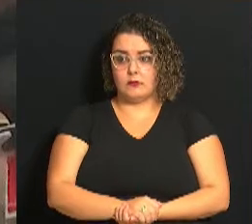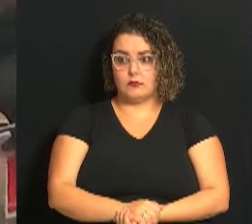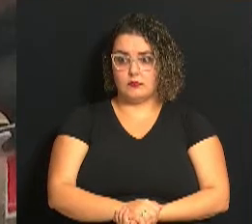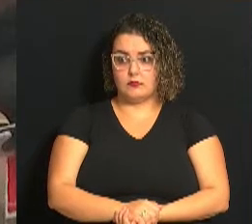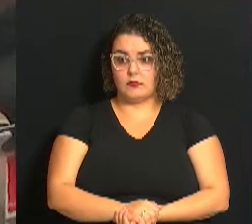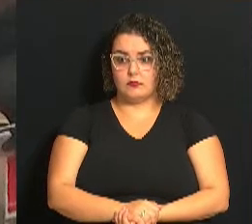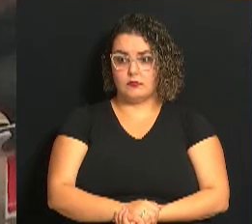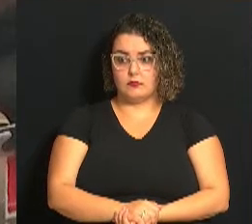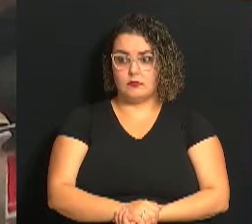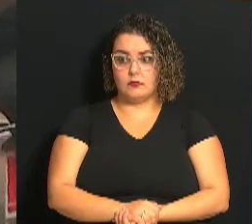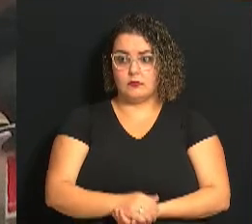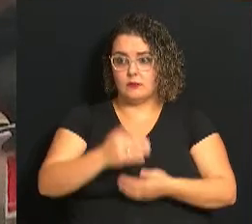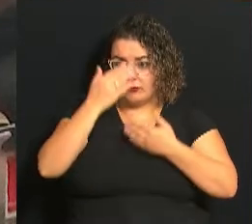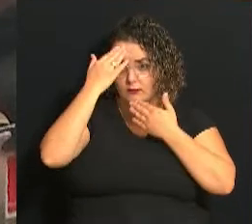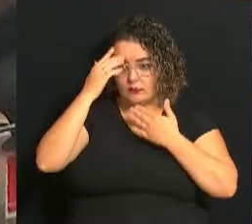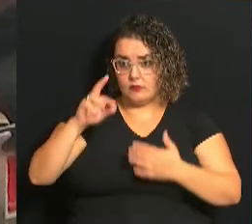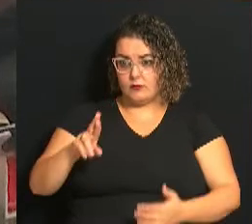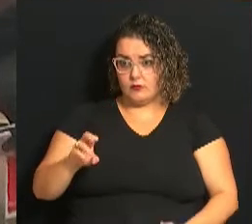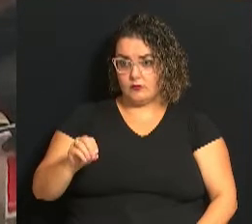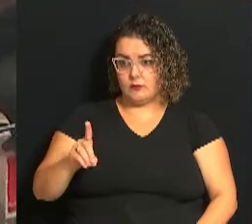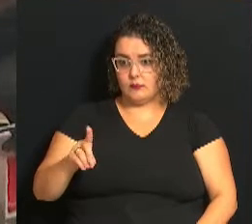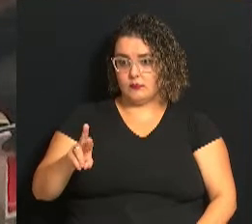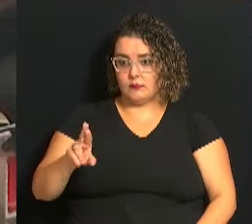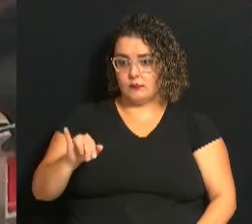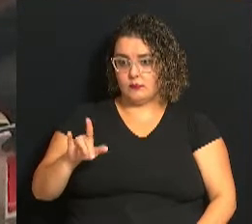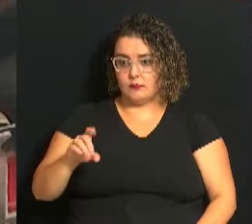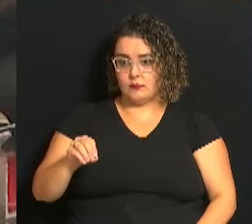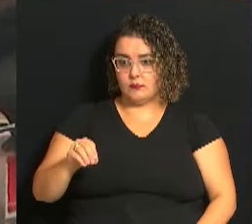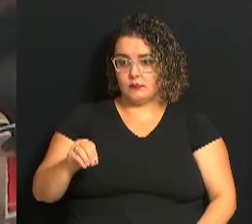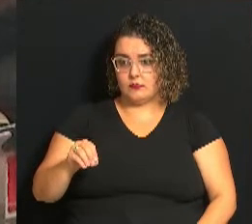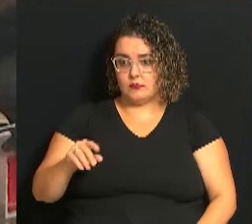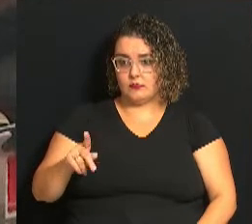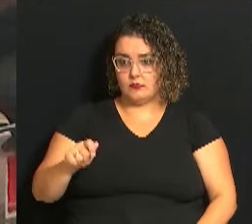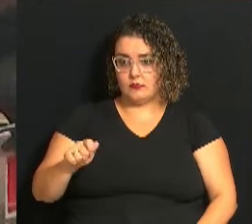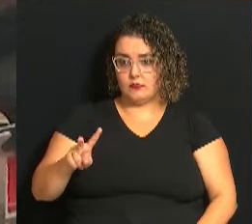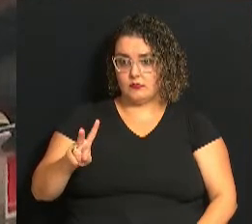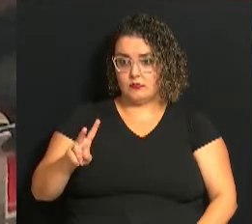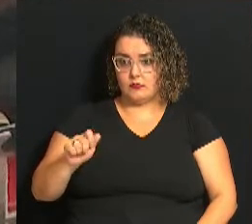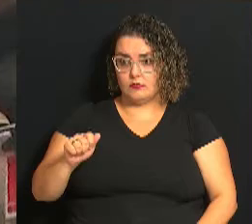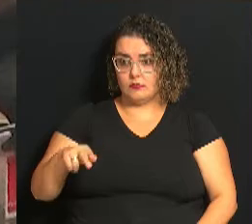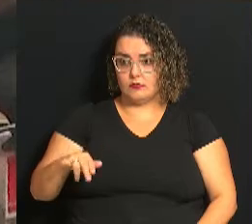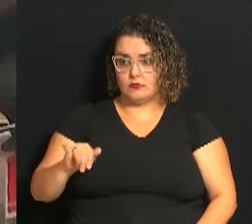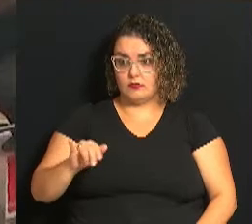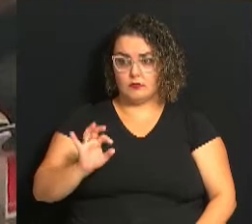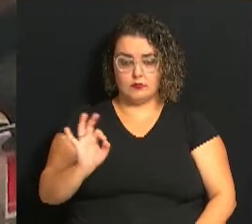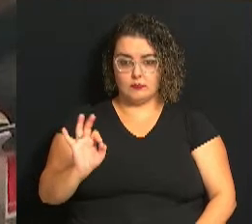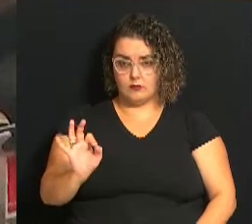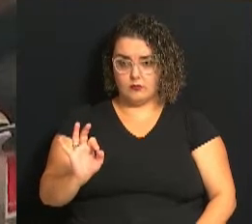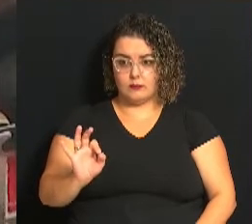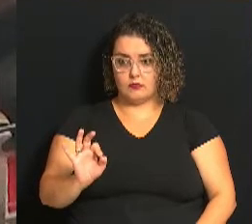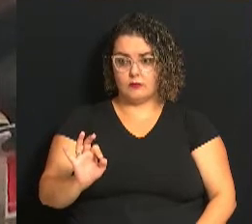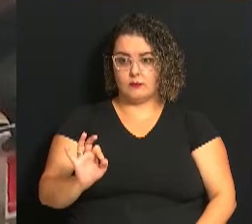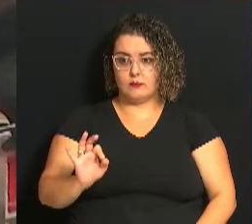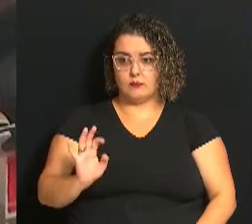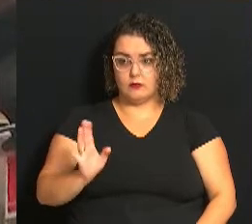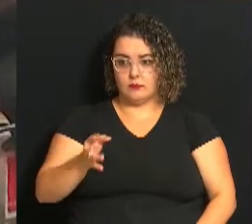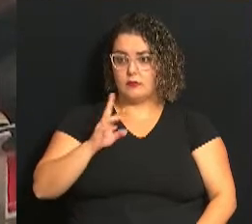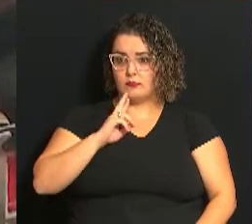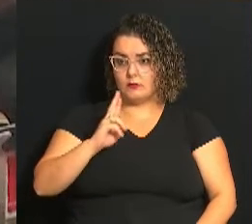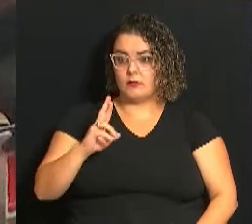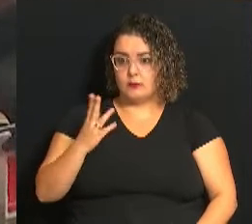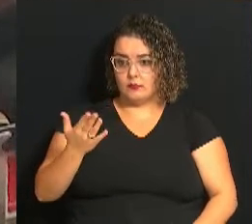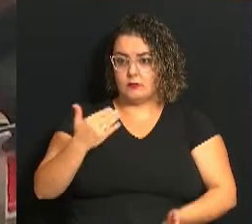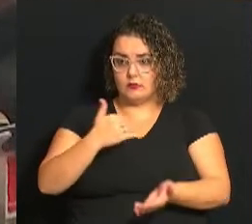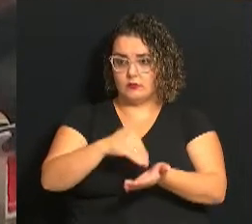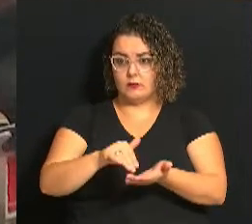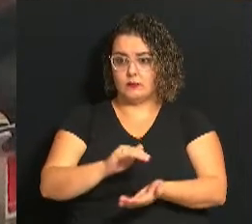Rodrigo Pavani aí, o analista de urbanismo de Campinas. Ninguém? Então, eu já passo a resposta para a secretária,